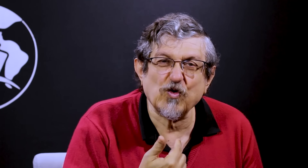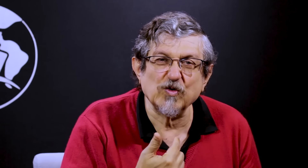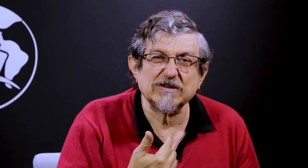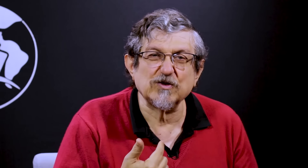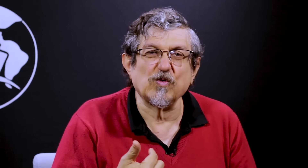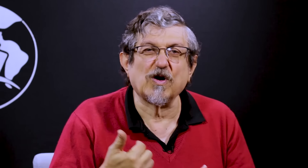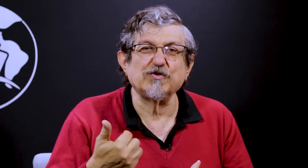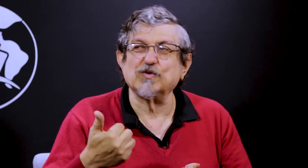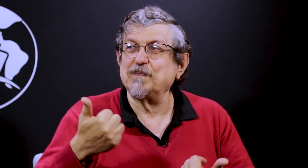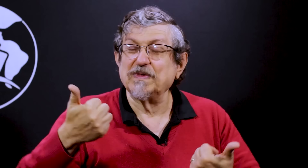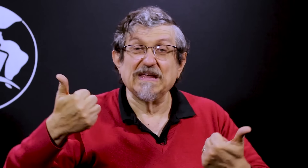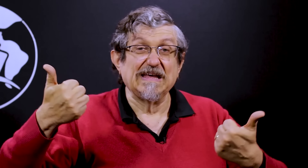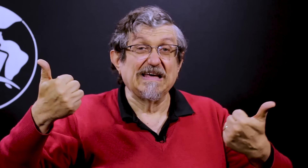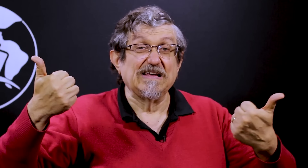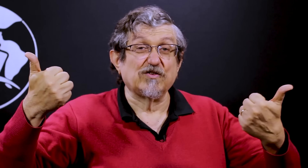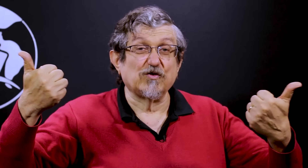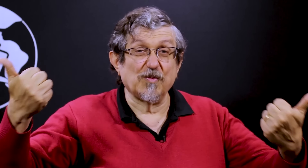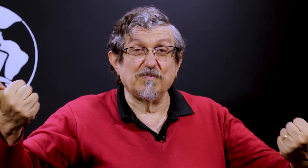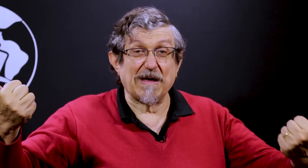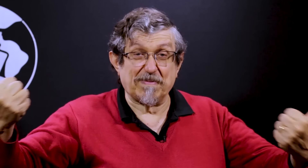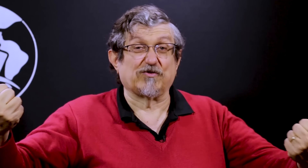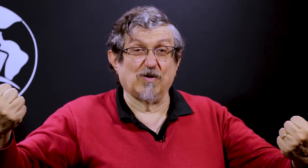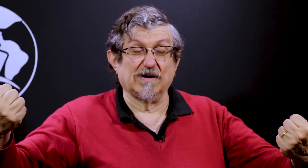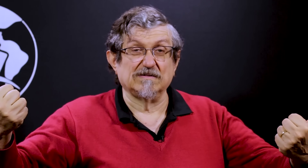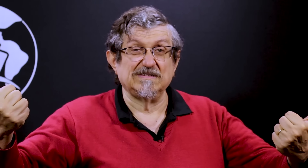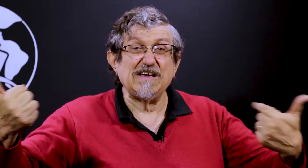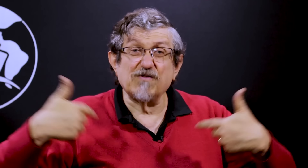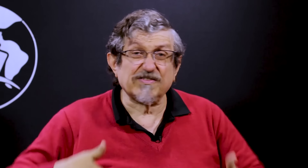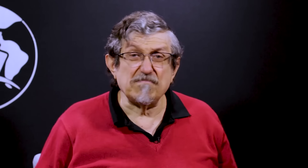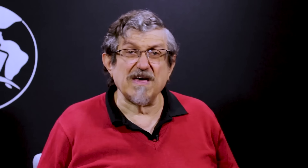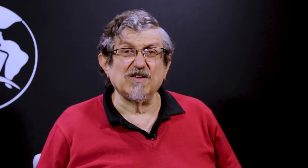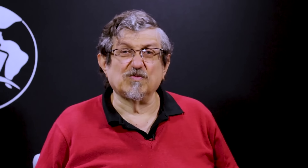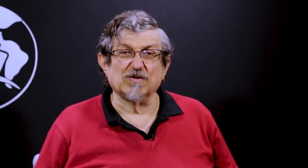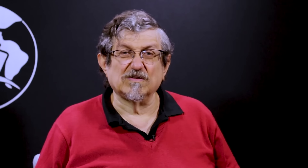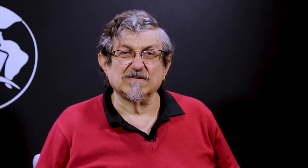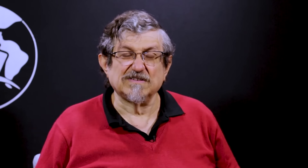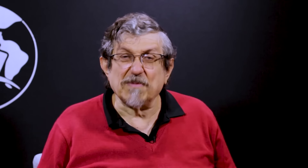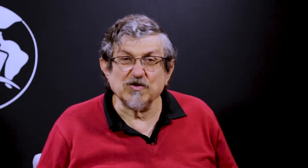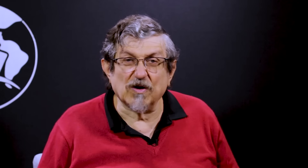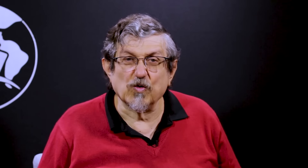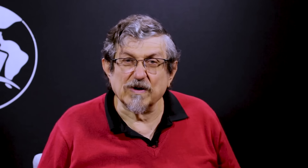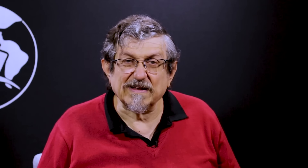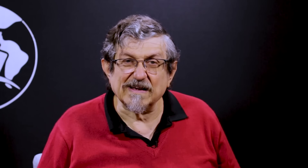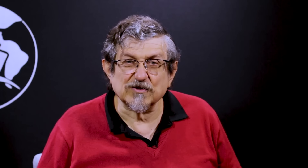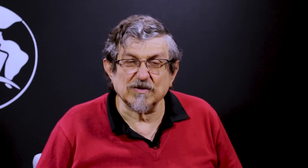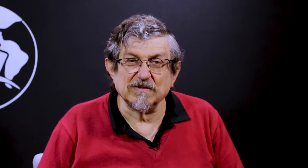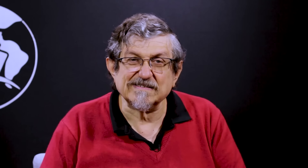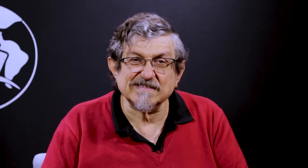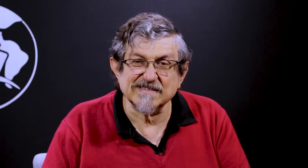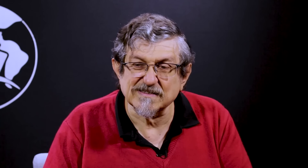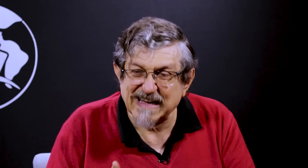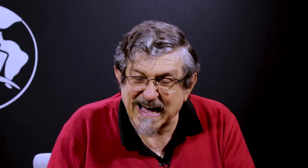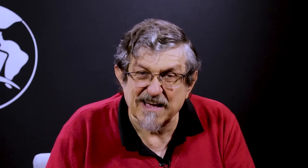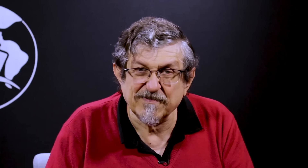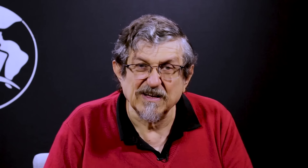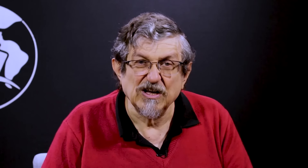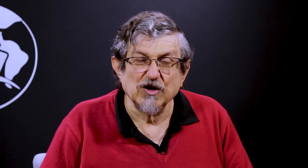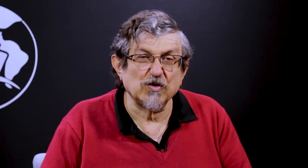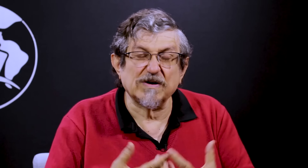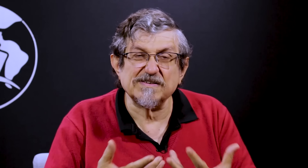descontando o ódio S da pessoa em você mesmo já imaginou uma loucura dessa todo toda